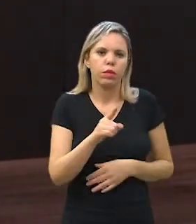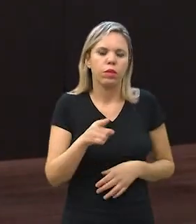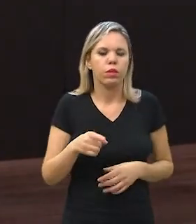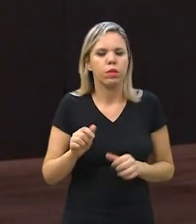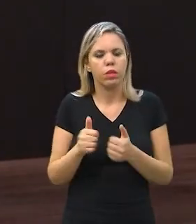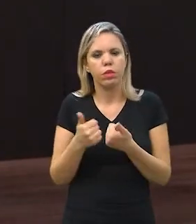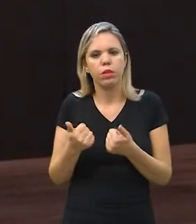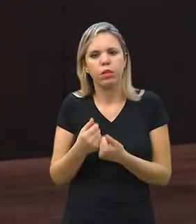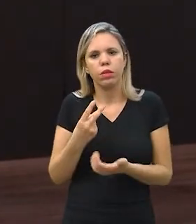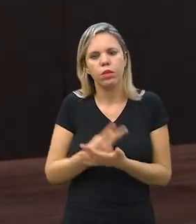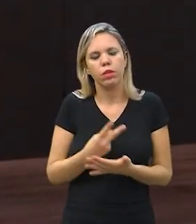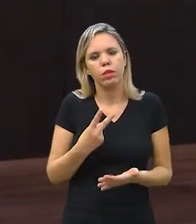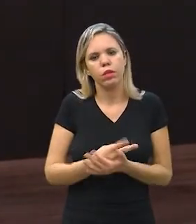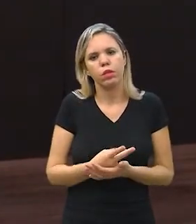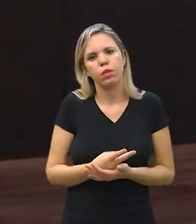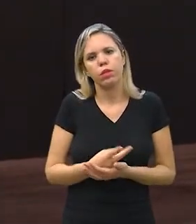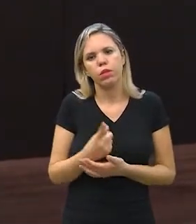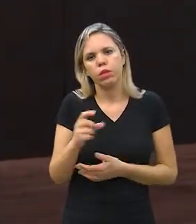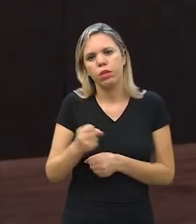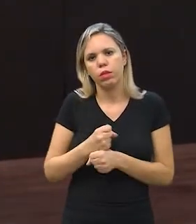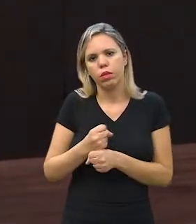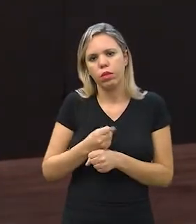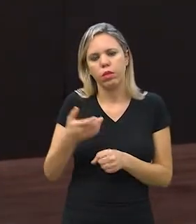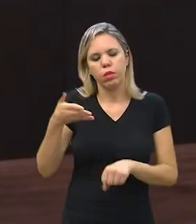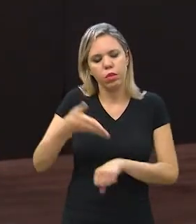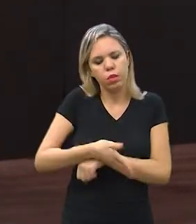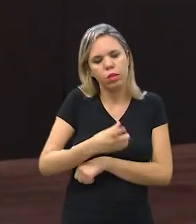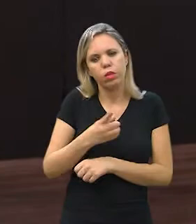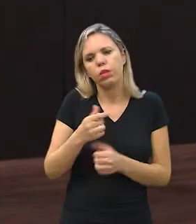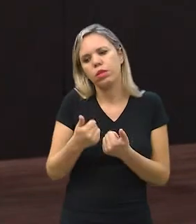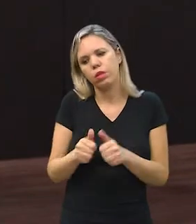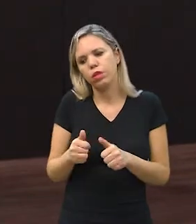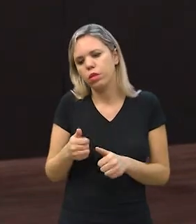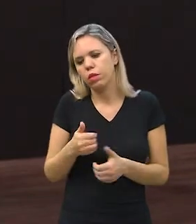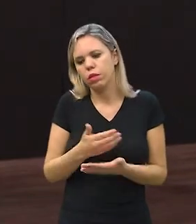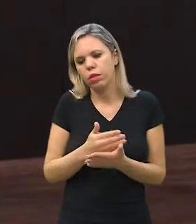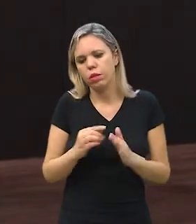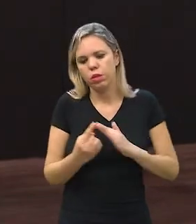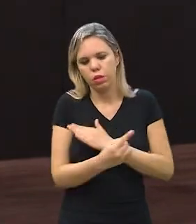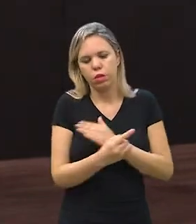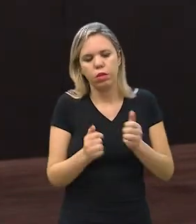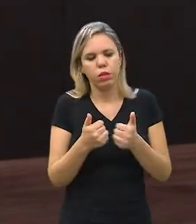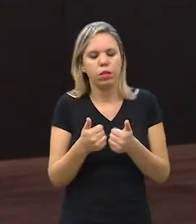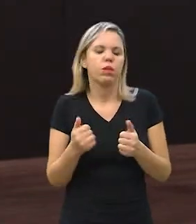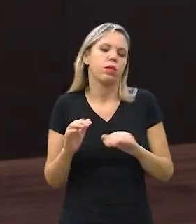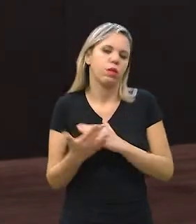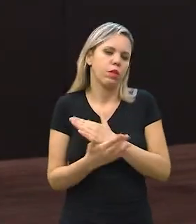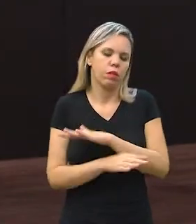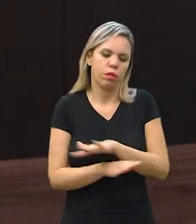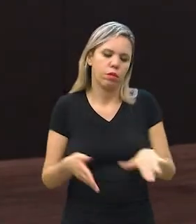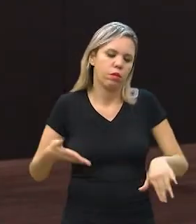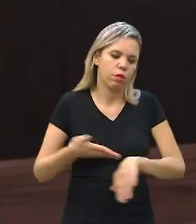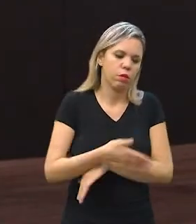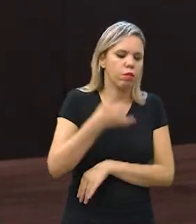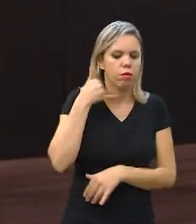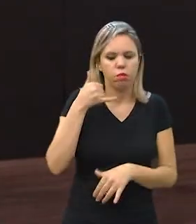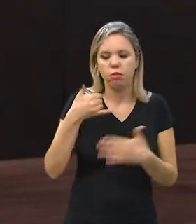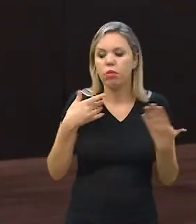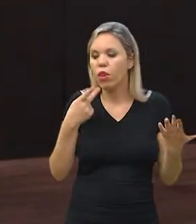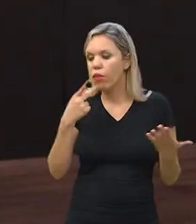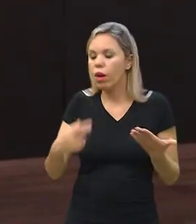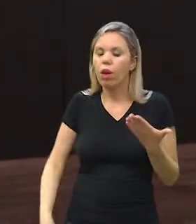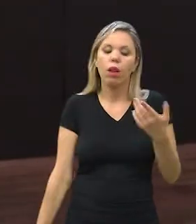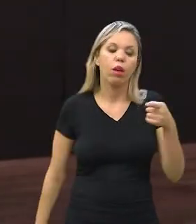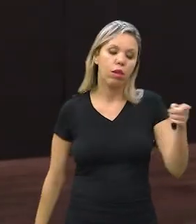tanto numa padaria, e eu há 10 anos eu vou na padaria, começou a pandemia, eu não saio mais, a padaria, se ela tivesse me ligado e